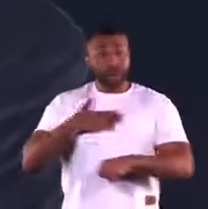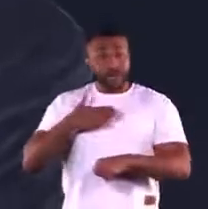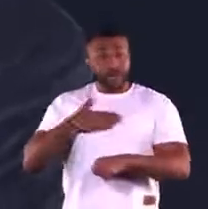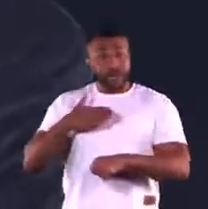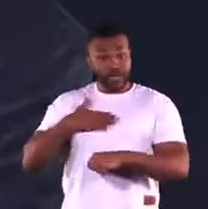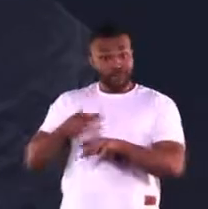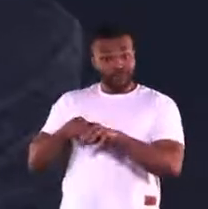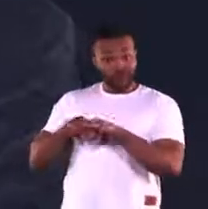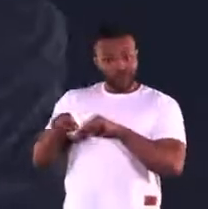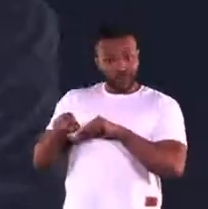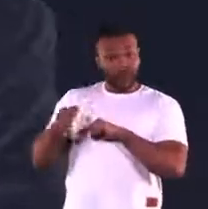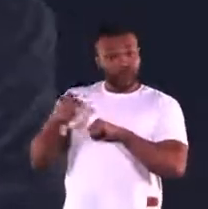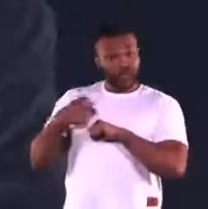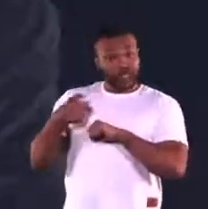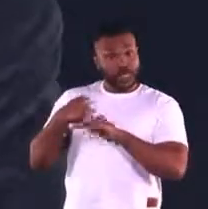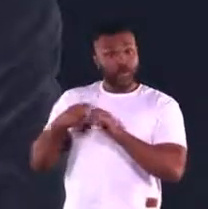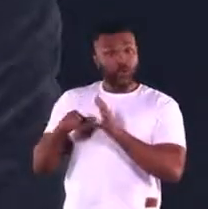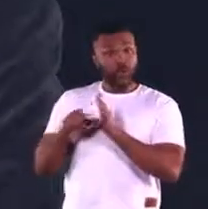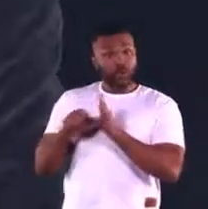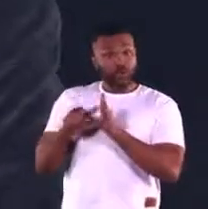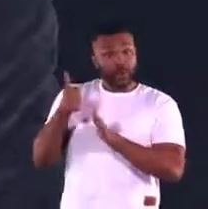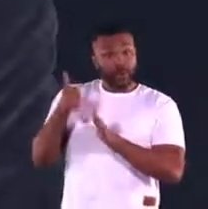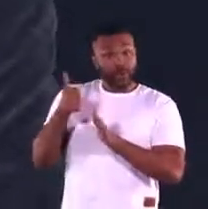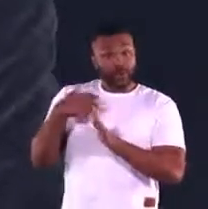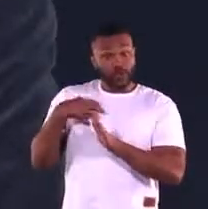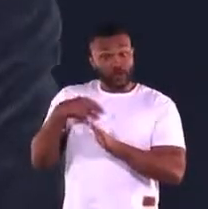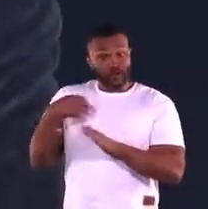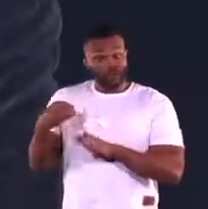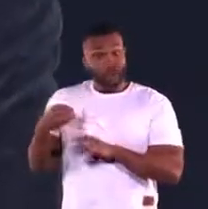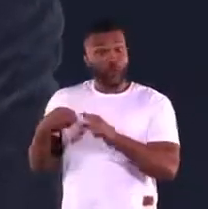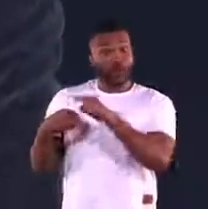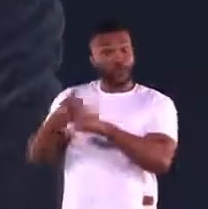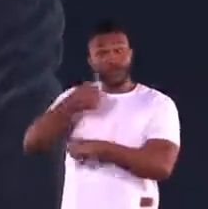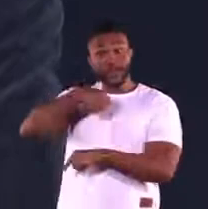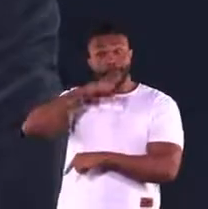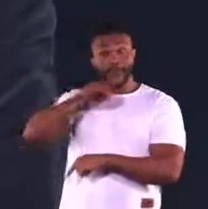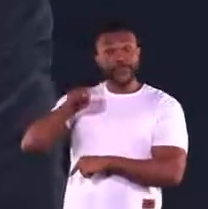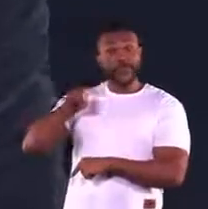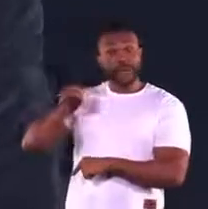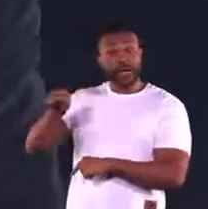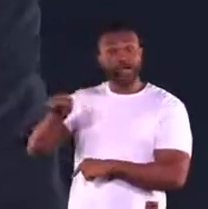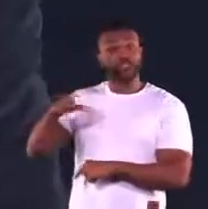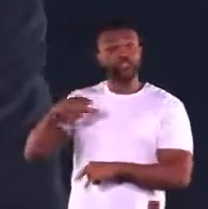formação. Eu fui o primeiro filho de uma mãe que tinha oito filhos.